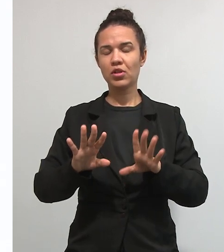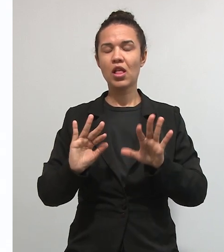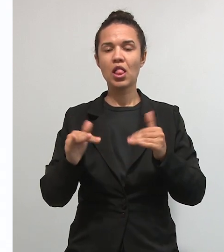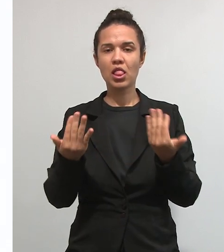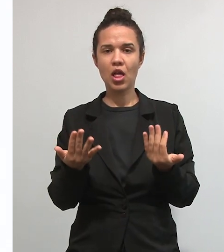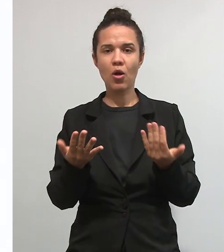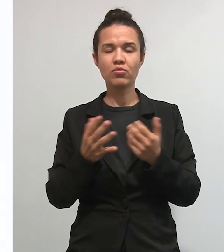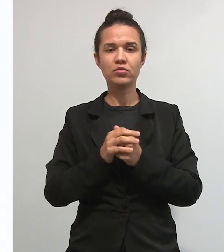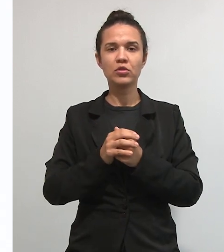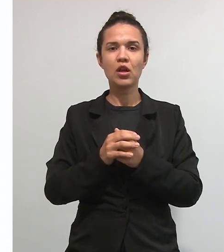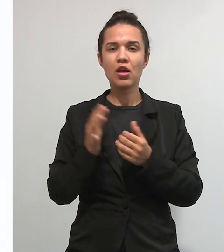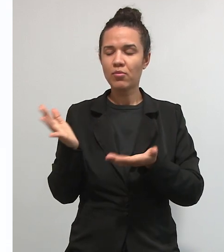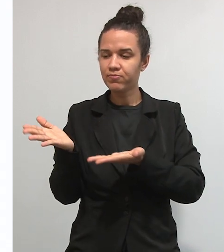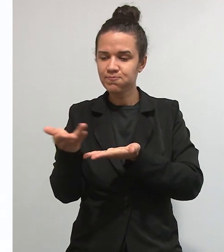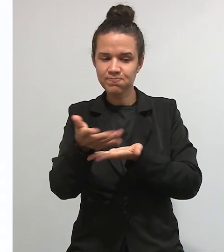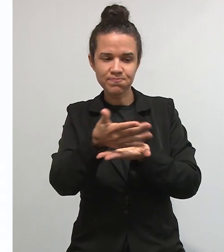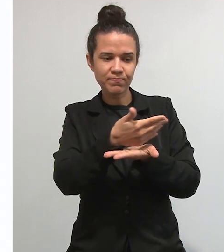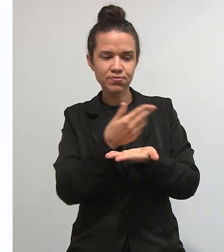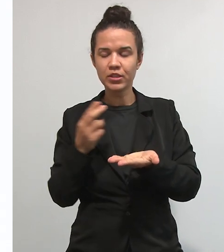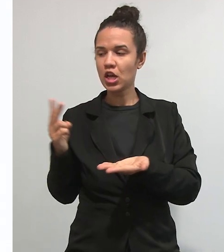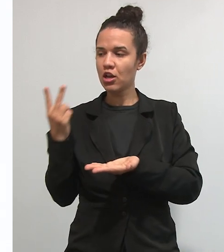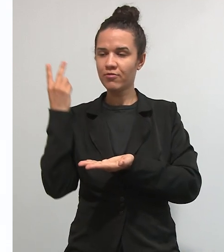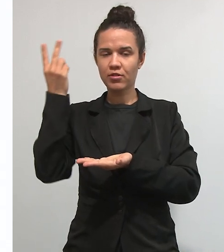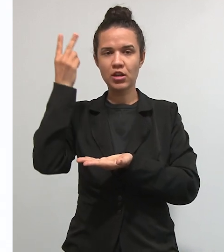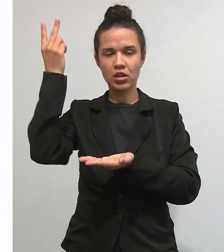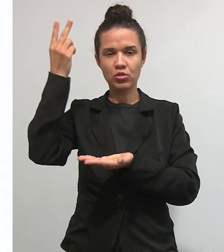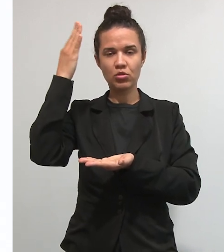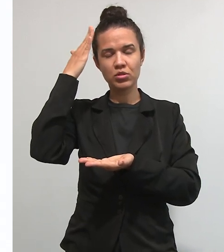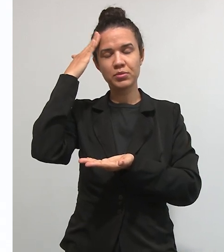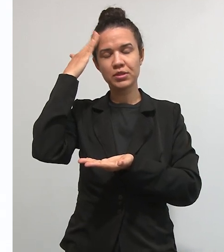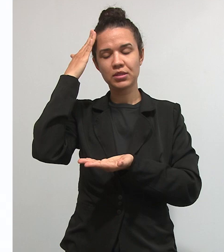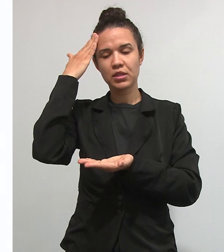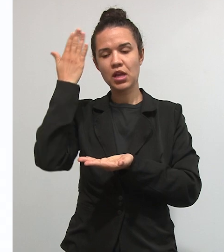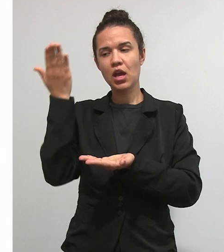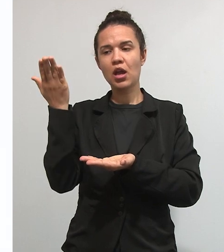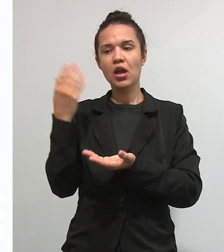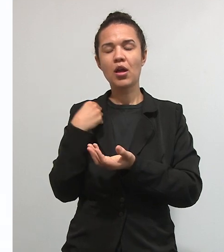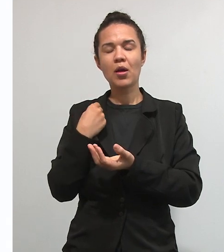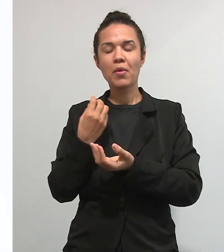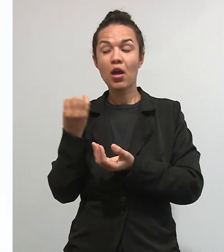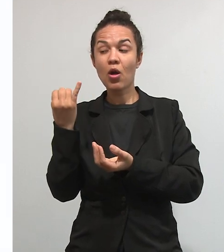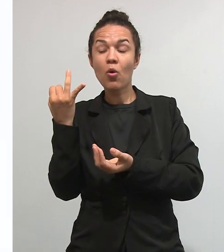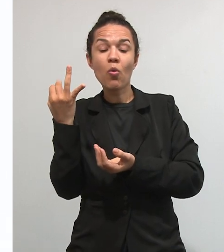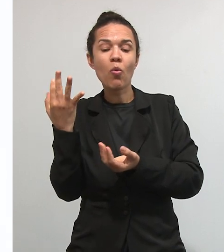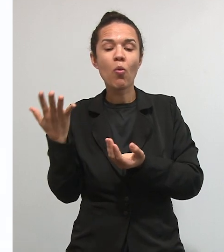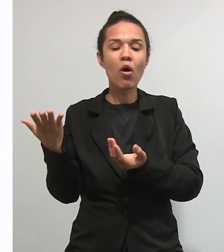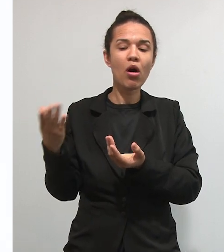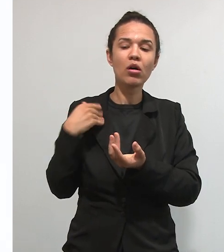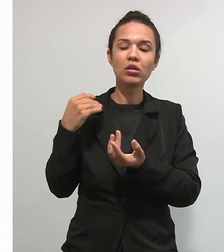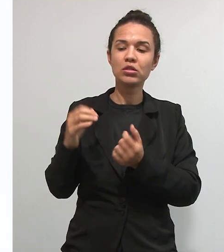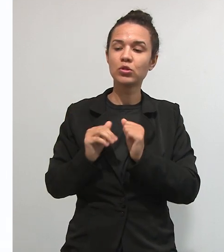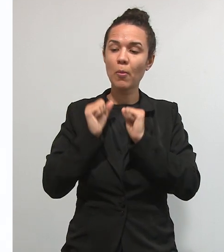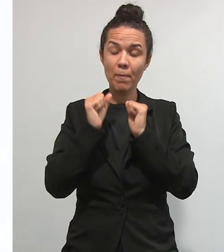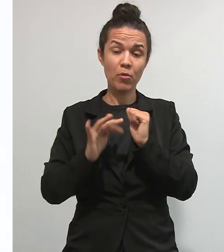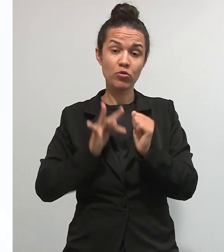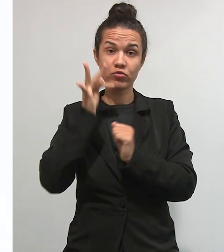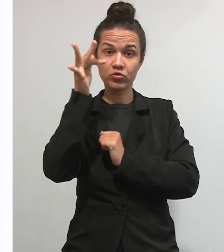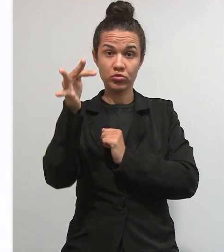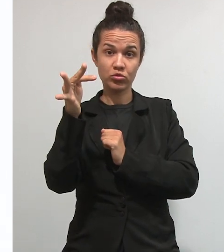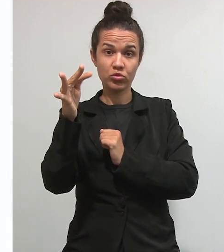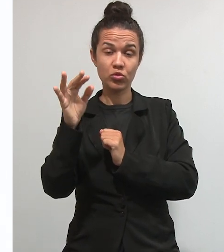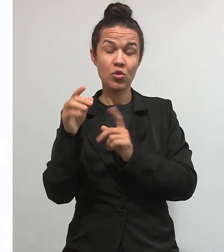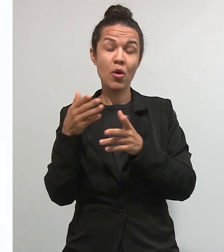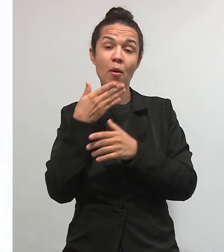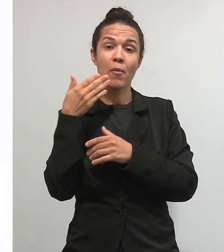valores que afetam o patrimônio deve refletir a aplicação de procedimentos de mensuração que prefiram